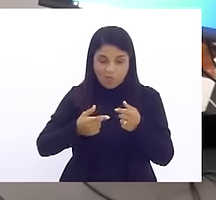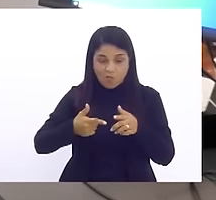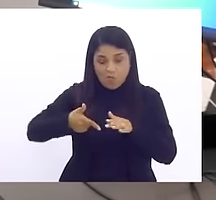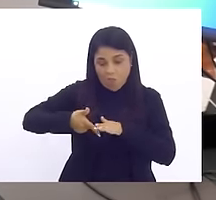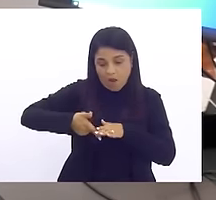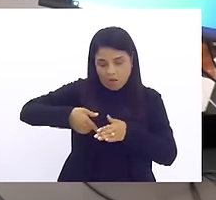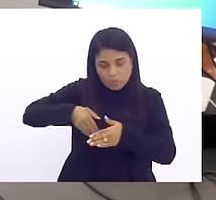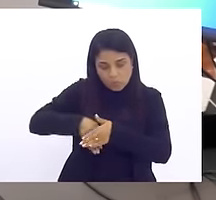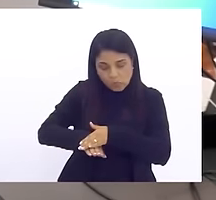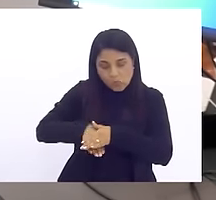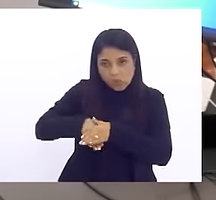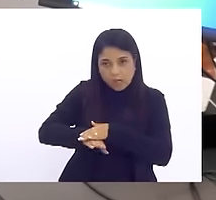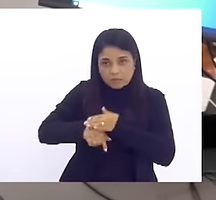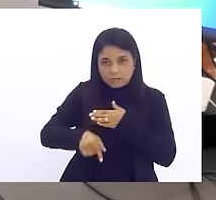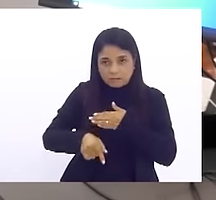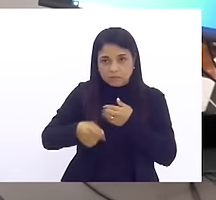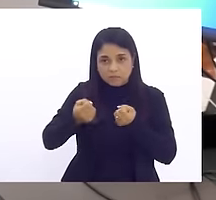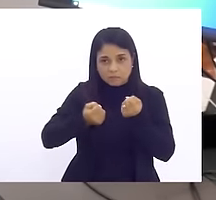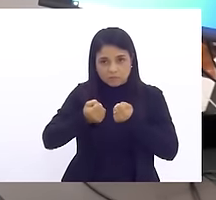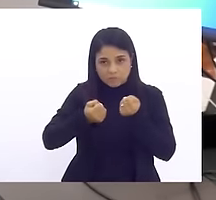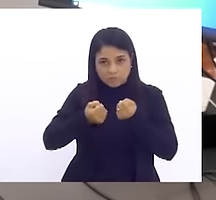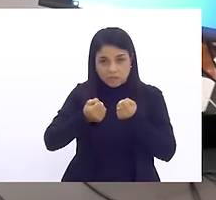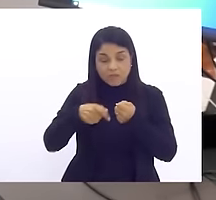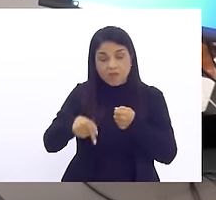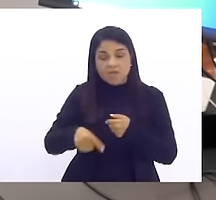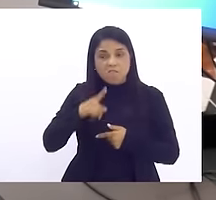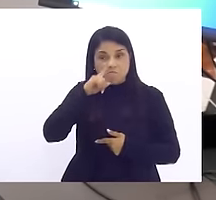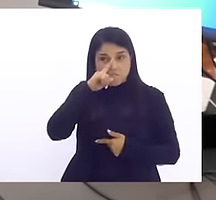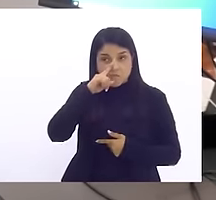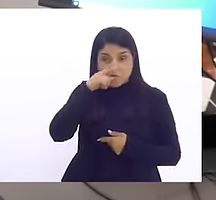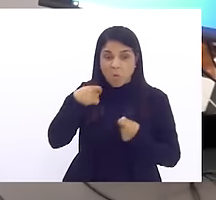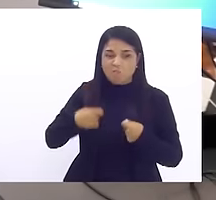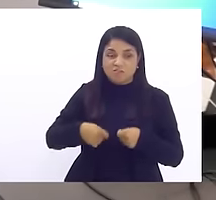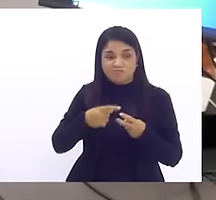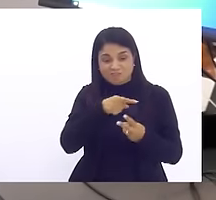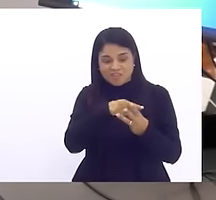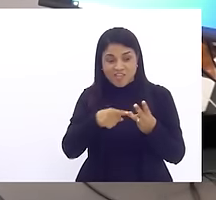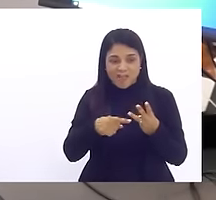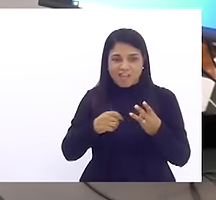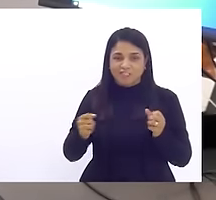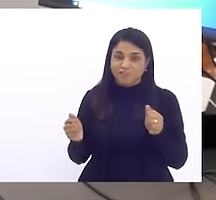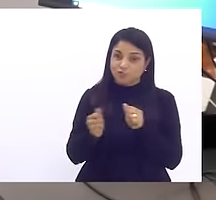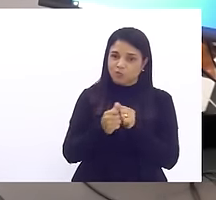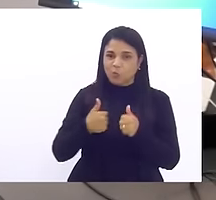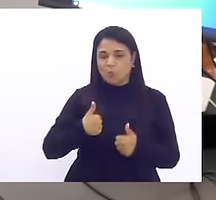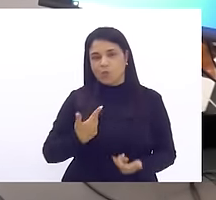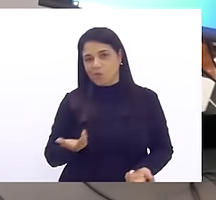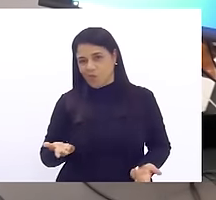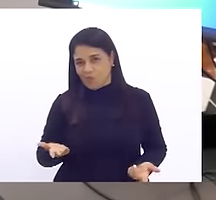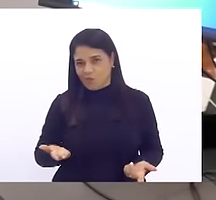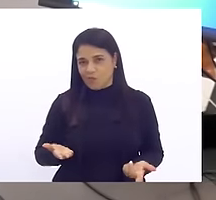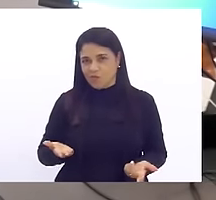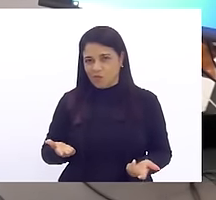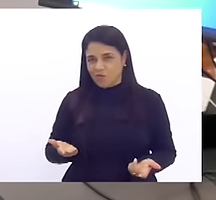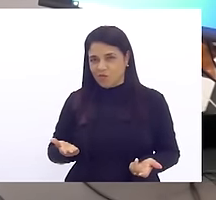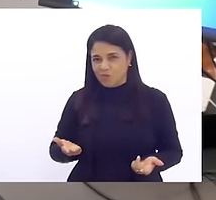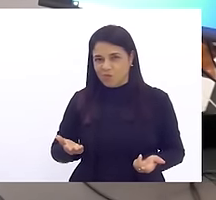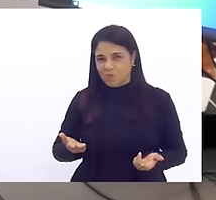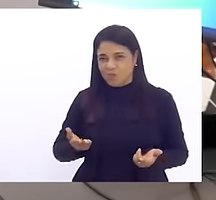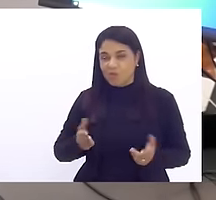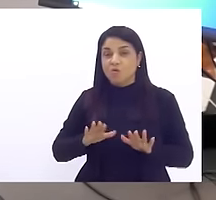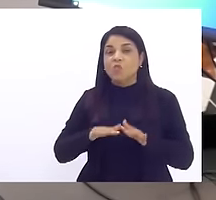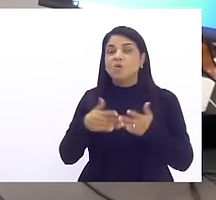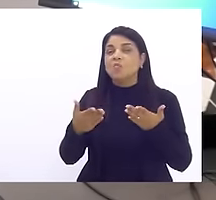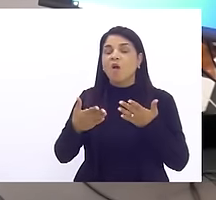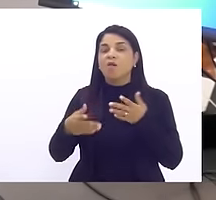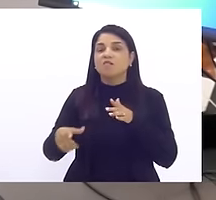dentro e dizer se alguém me fala fala não pô porque aqui é muito perigoso precisa andar com três cara comigo não é assim tem qual é o amparo legal